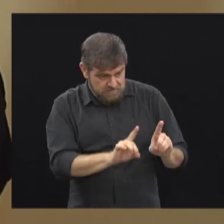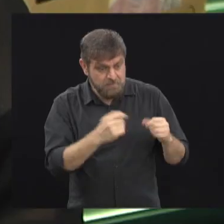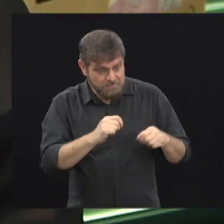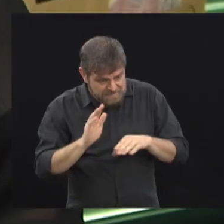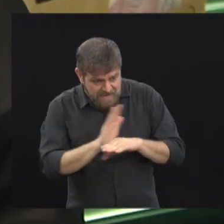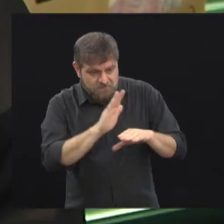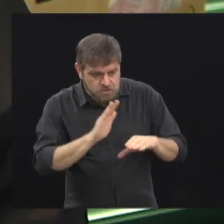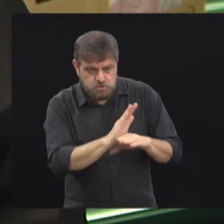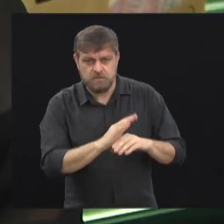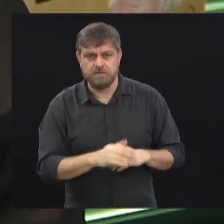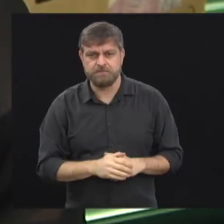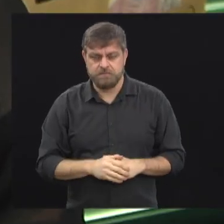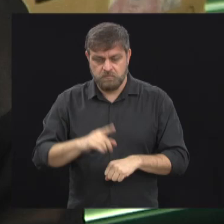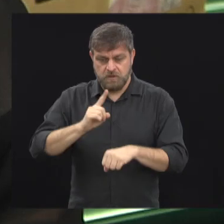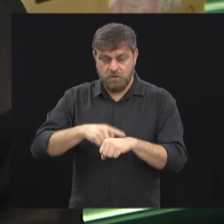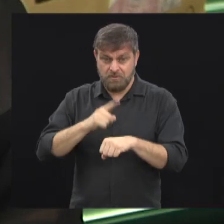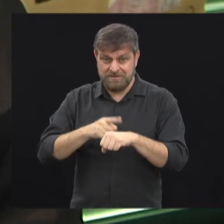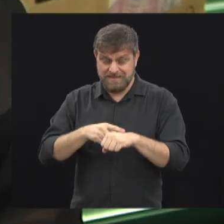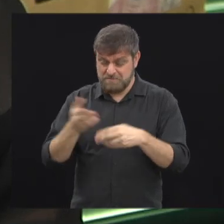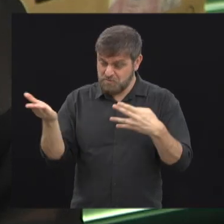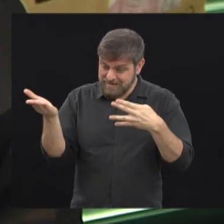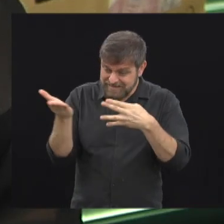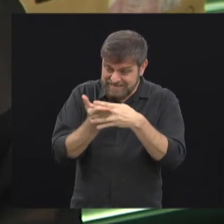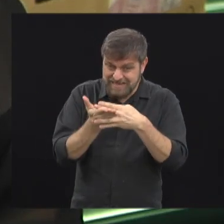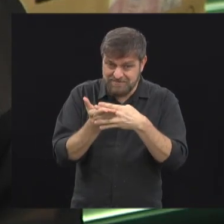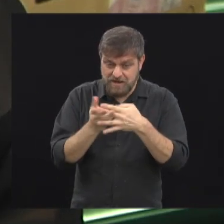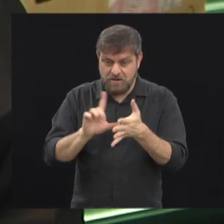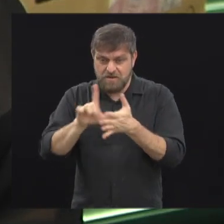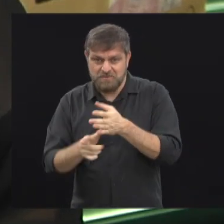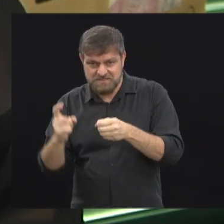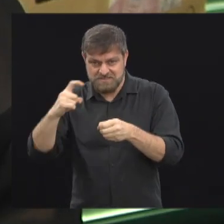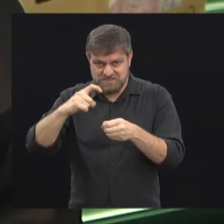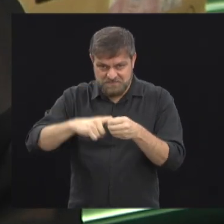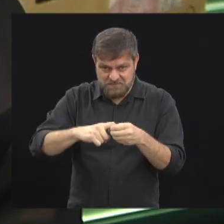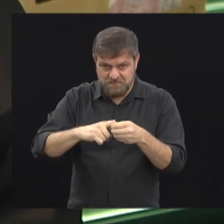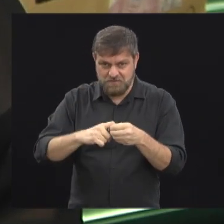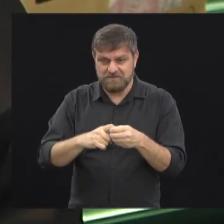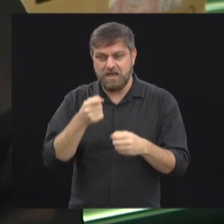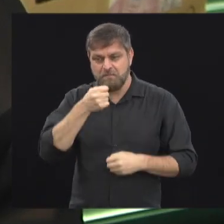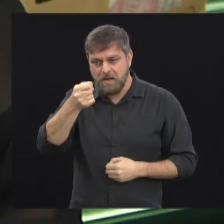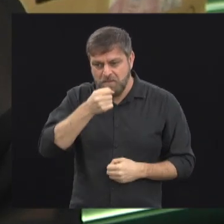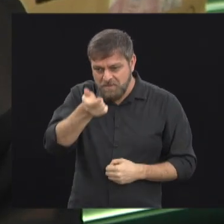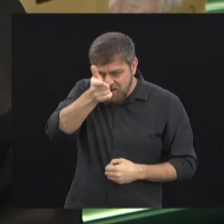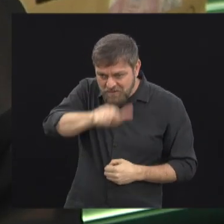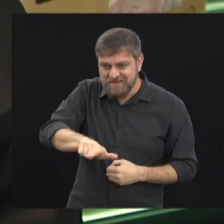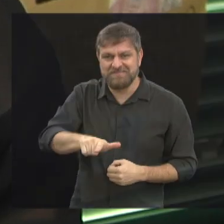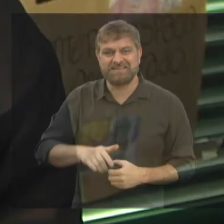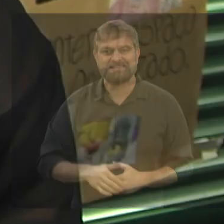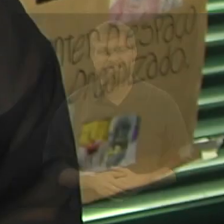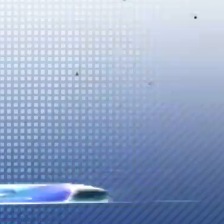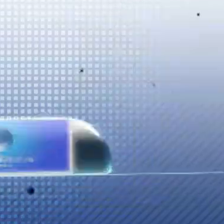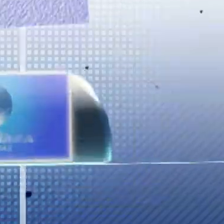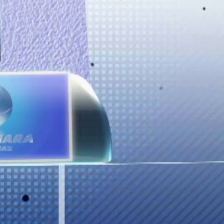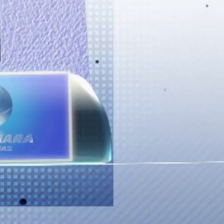deficiência. Com certeza, o tempo do nosso primeiro bloco está acabando, a gente vai para uma pausa rapidinho, já já a gente